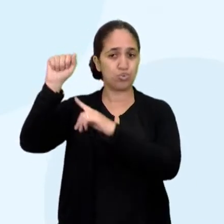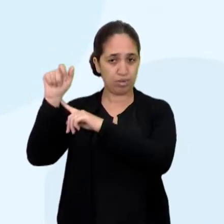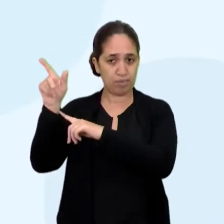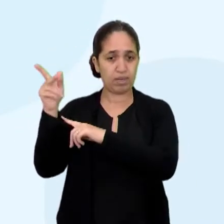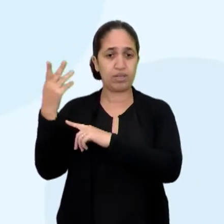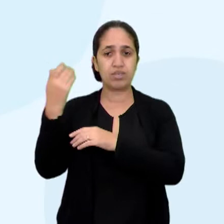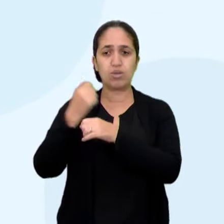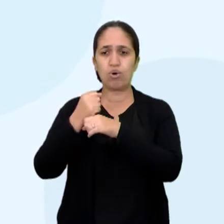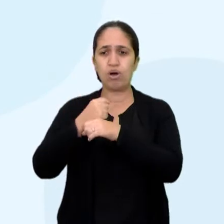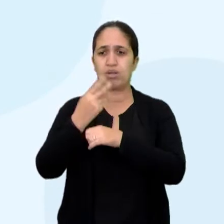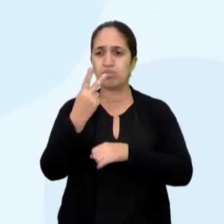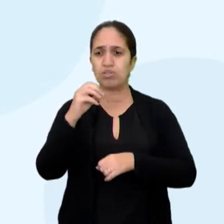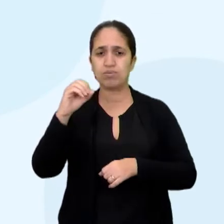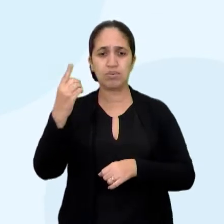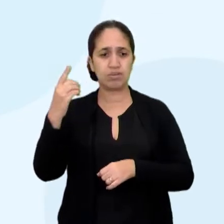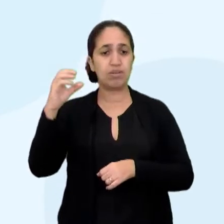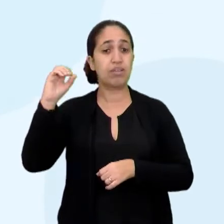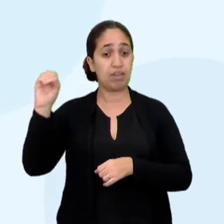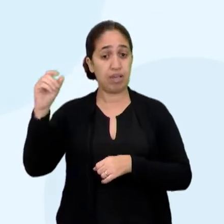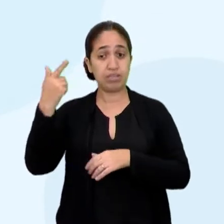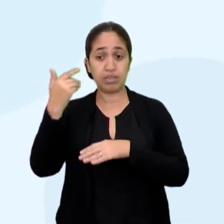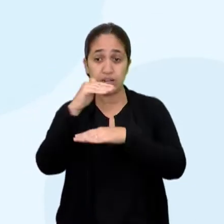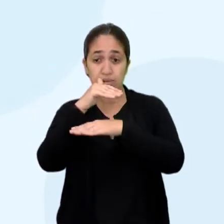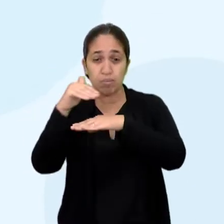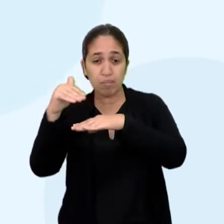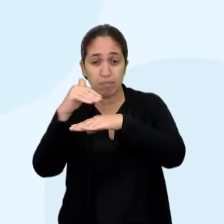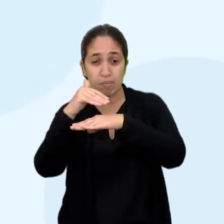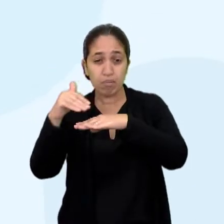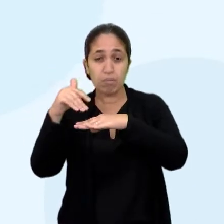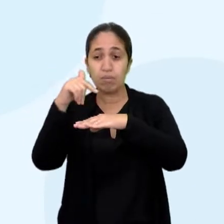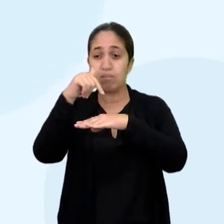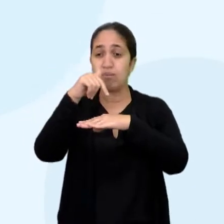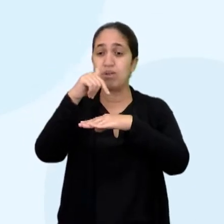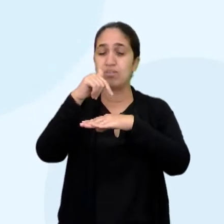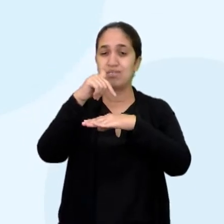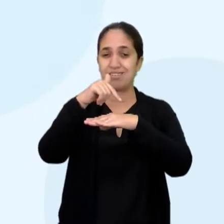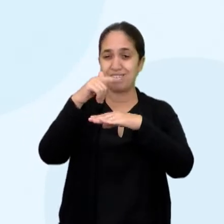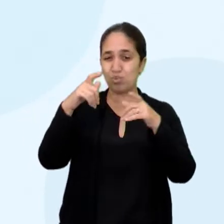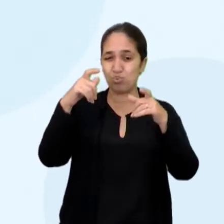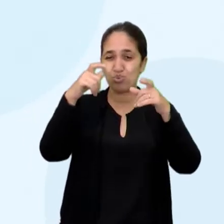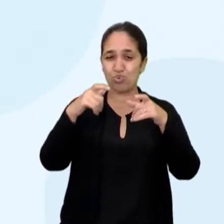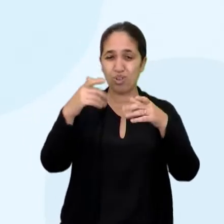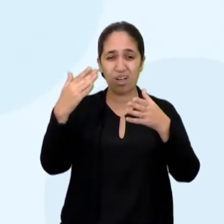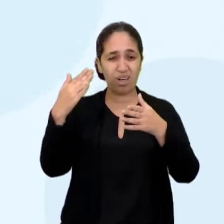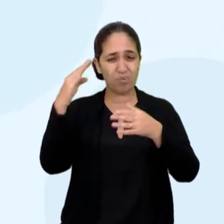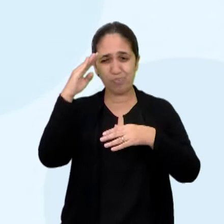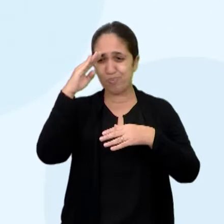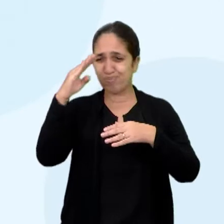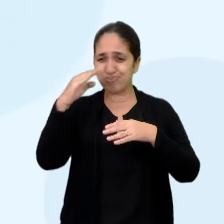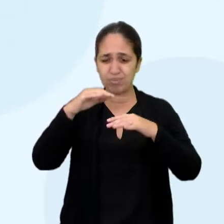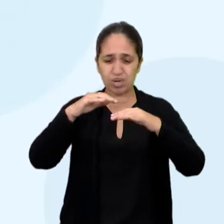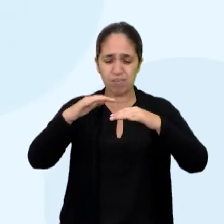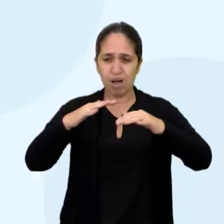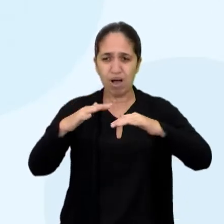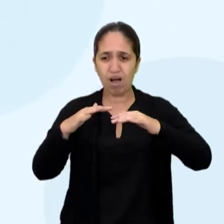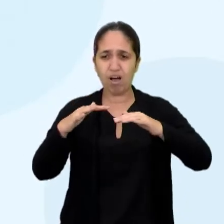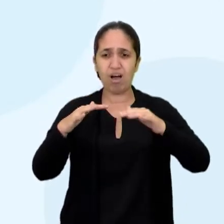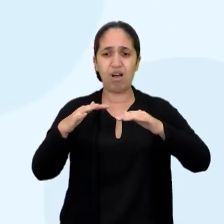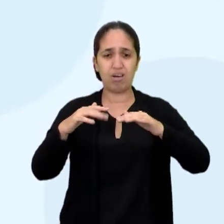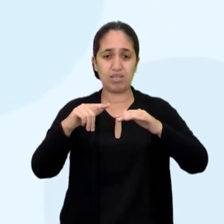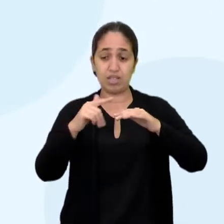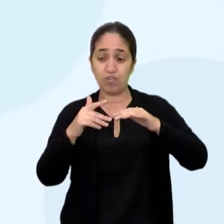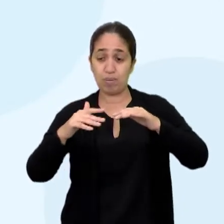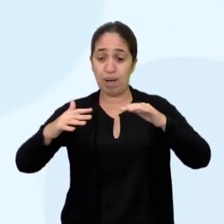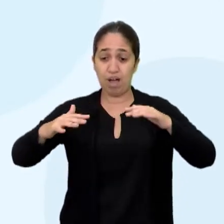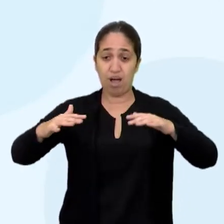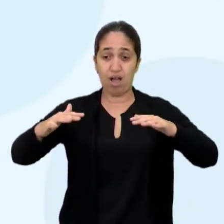né? Então esse epicentro aí é a região onde acontece o foco do tremor de terra, e ele foi se